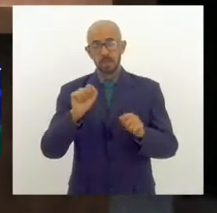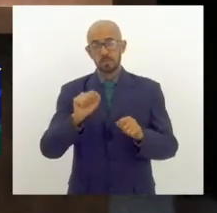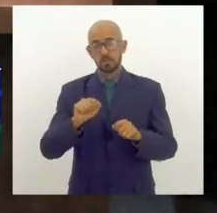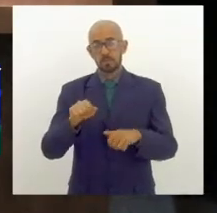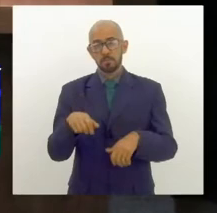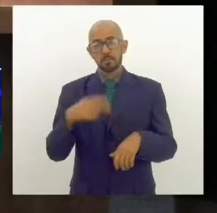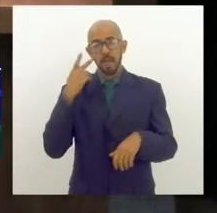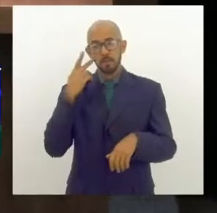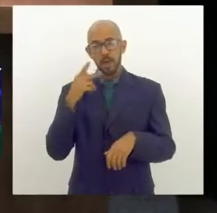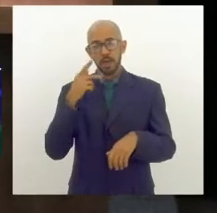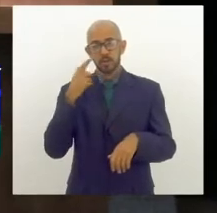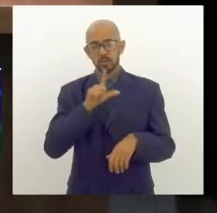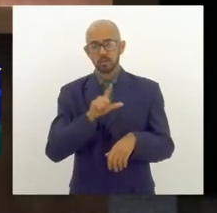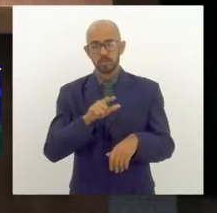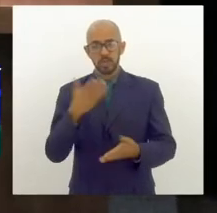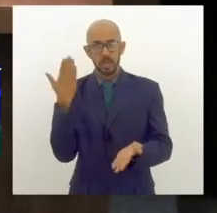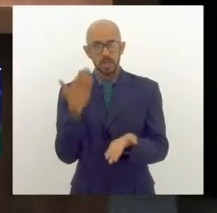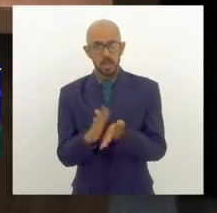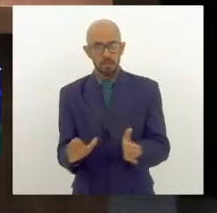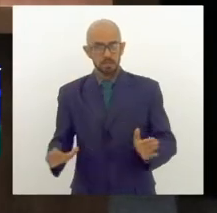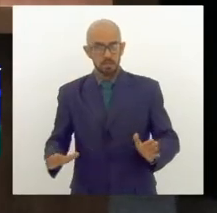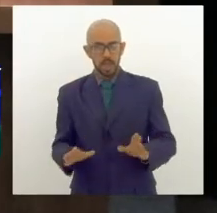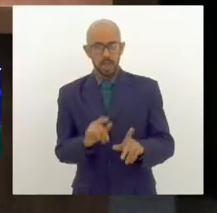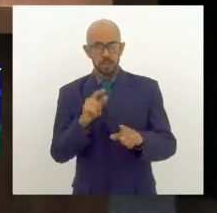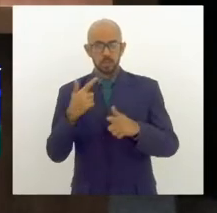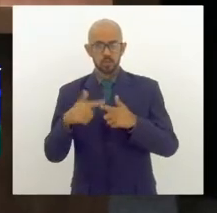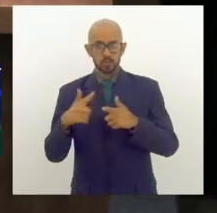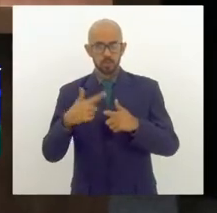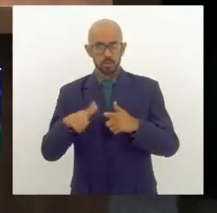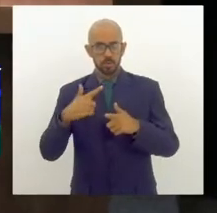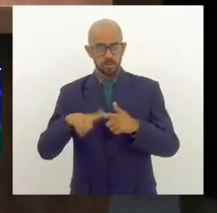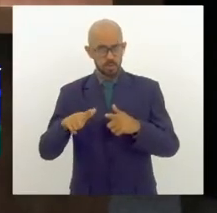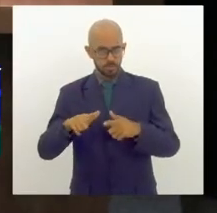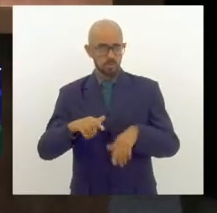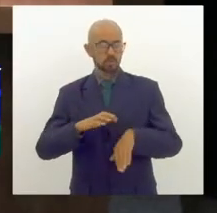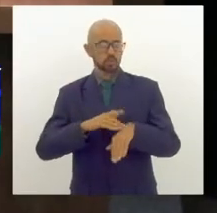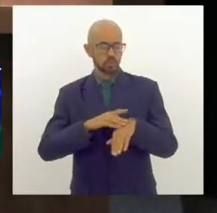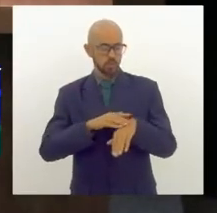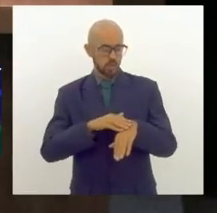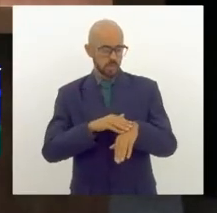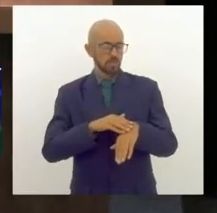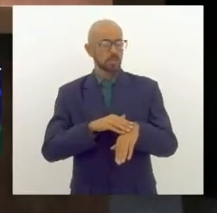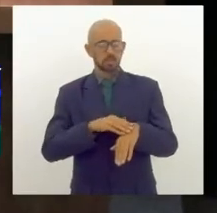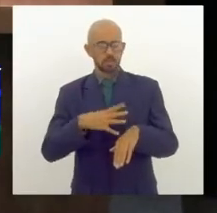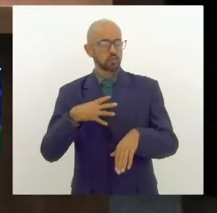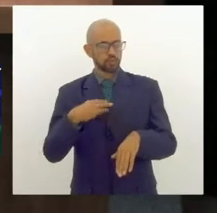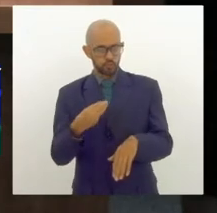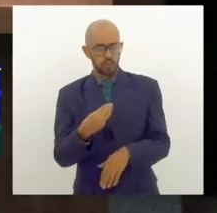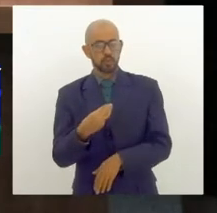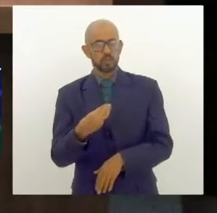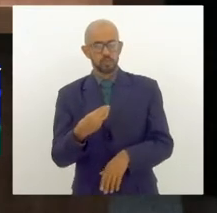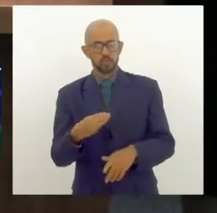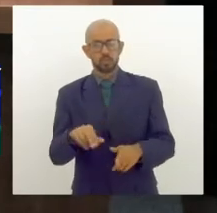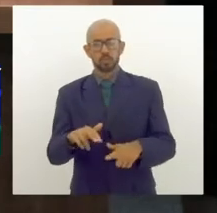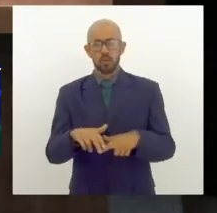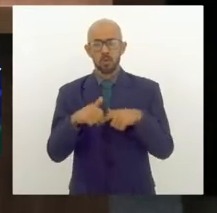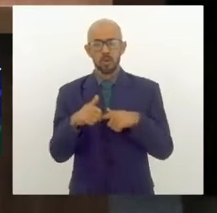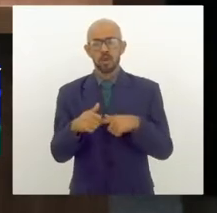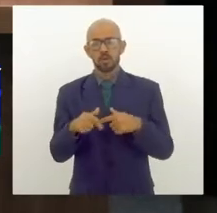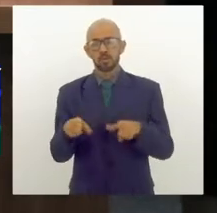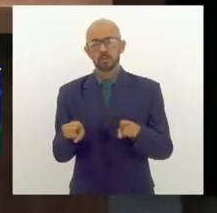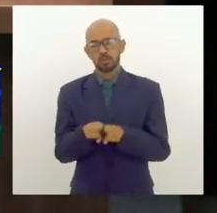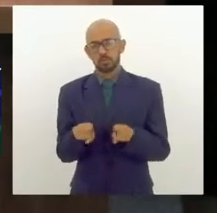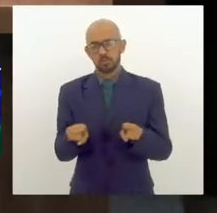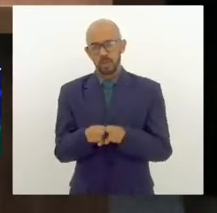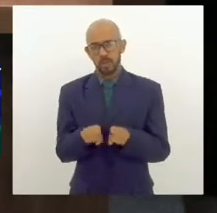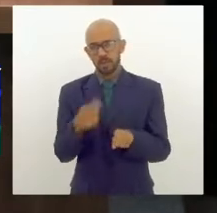para acabar com os espasmos e epilepsia que seus filhos têm, para acabar e